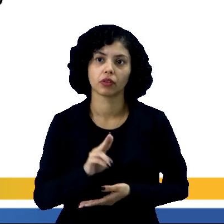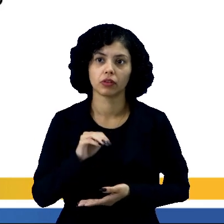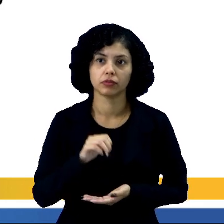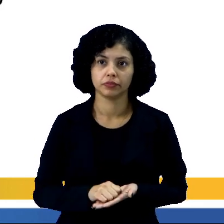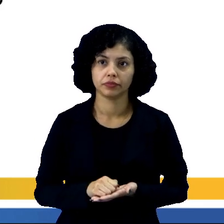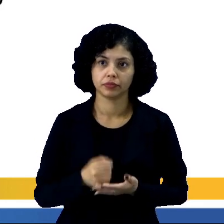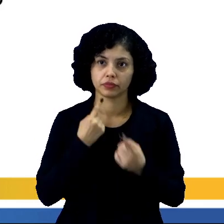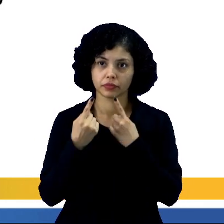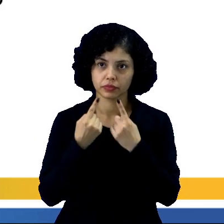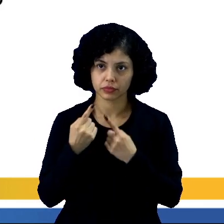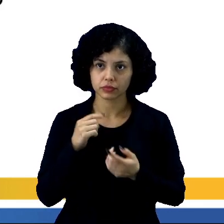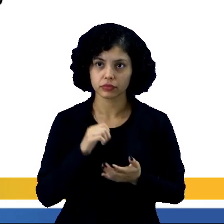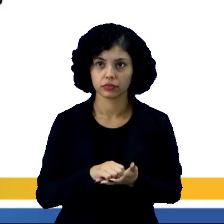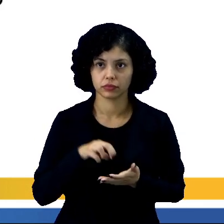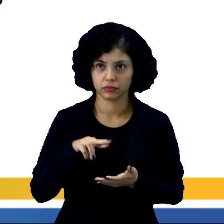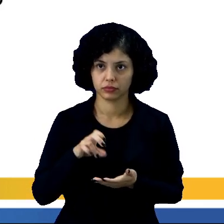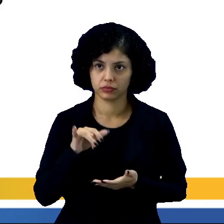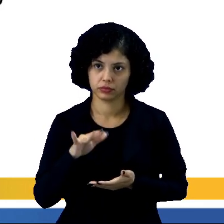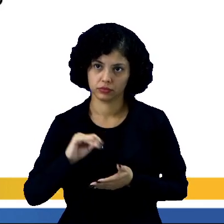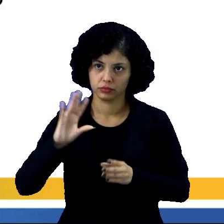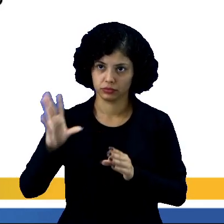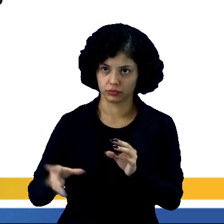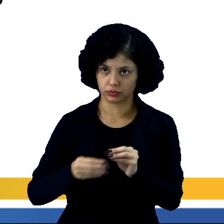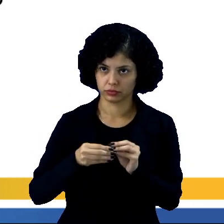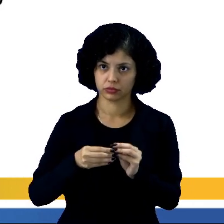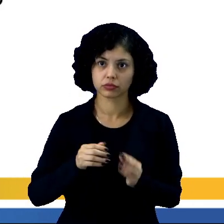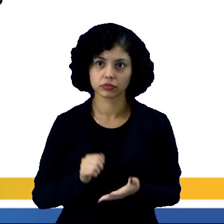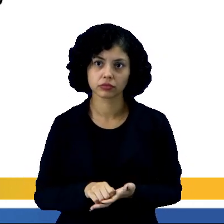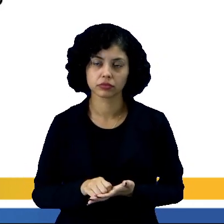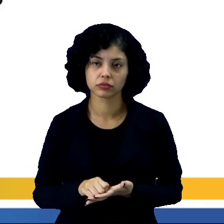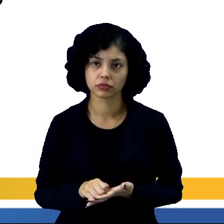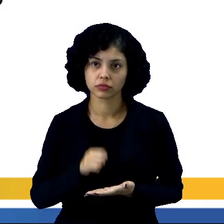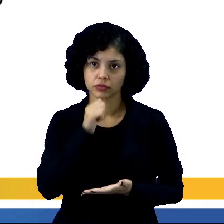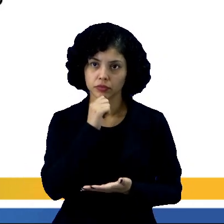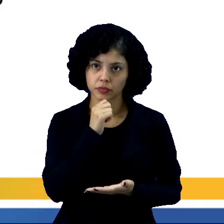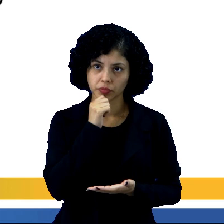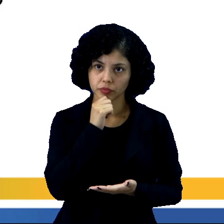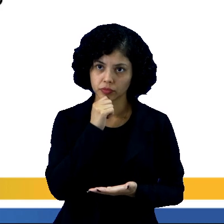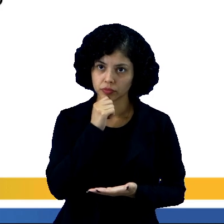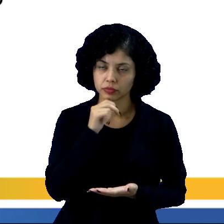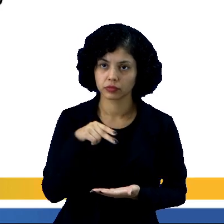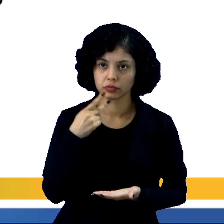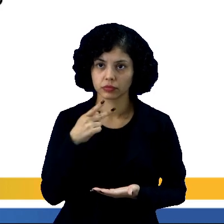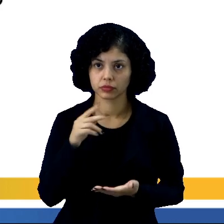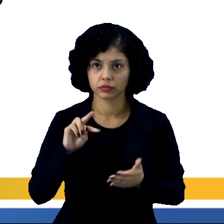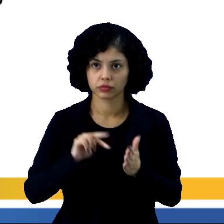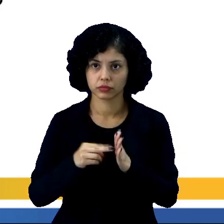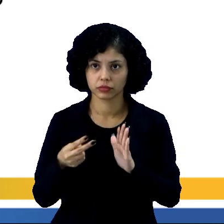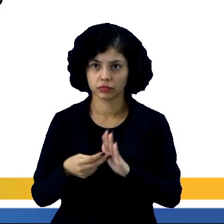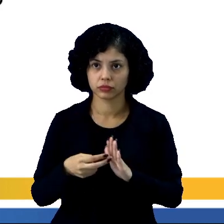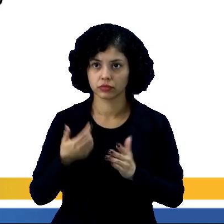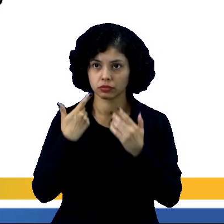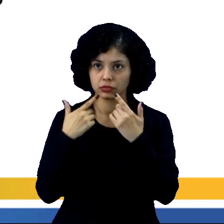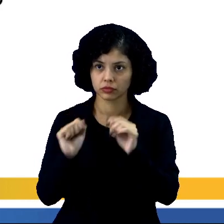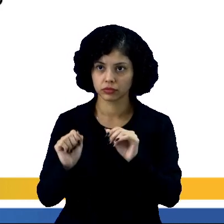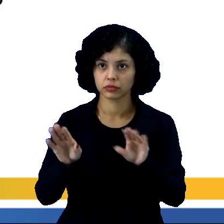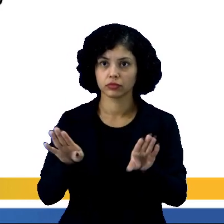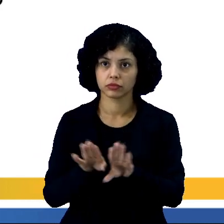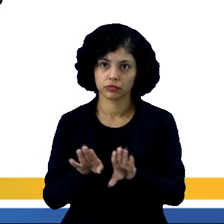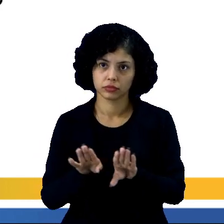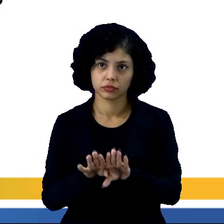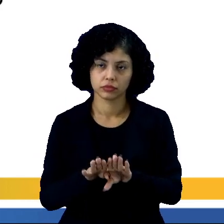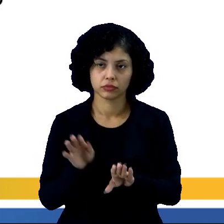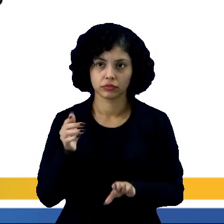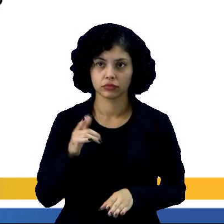Utiliza um discurso múltiplo e complexo, né? Com os respectivos signos linguísticos, mas também